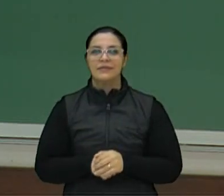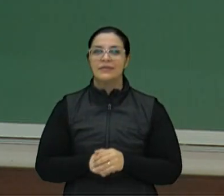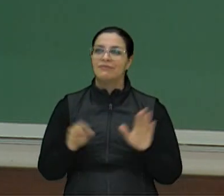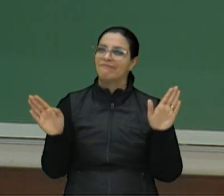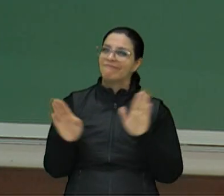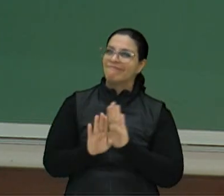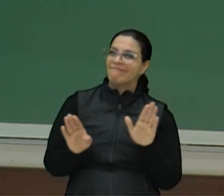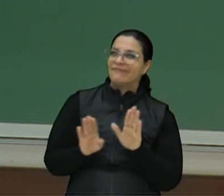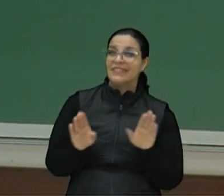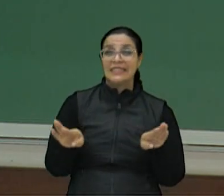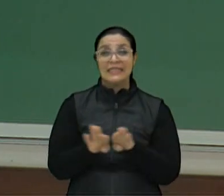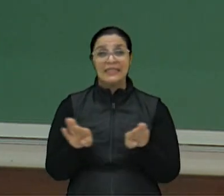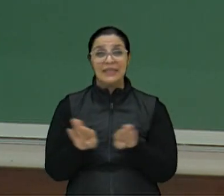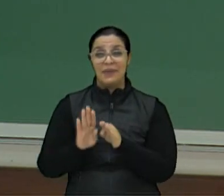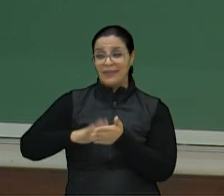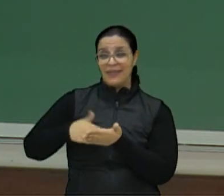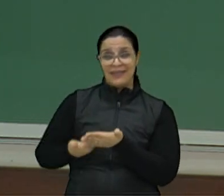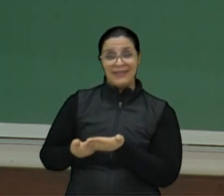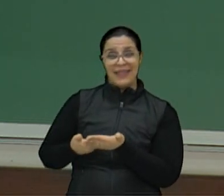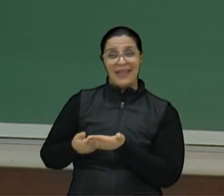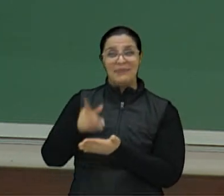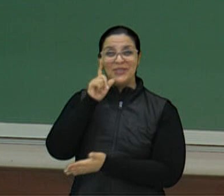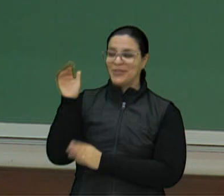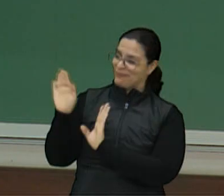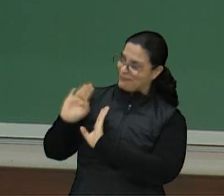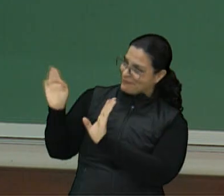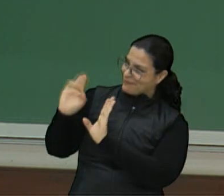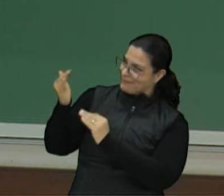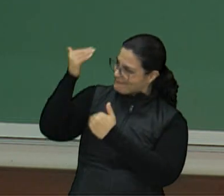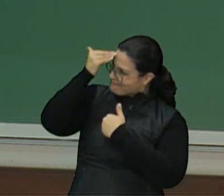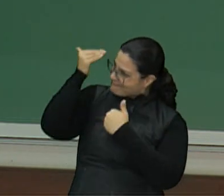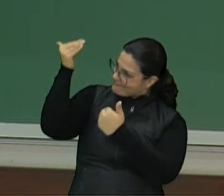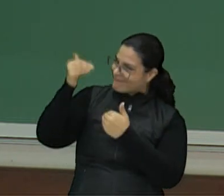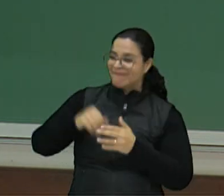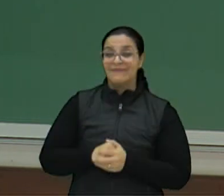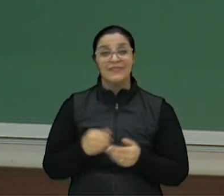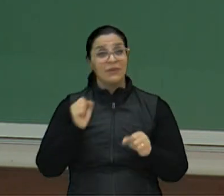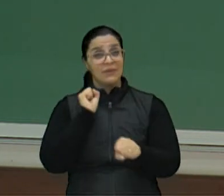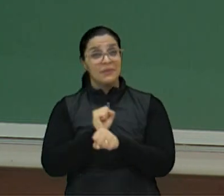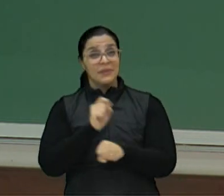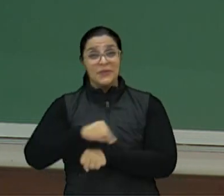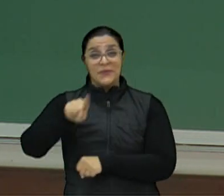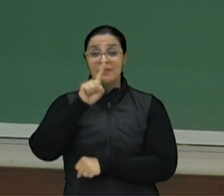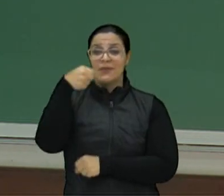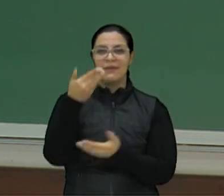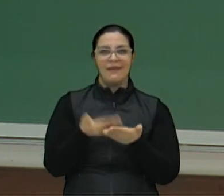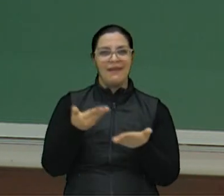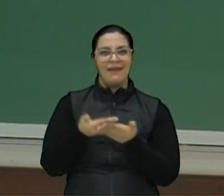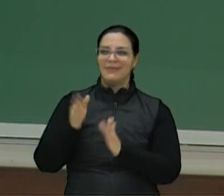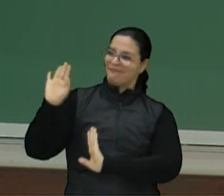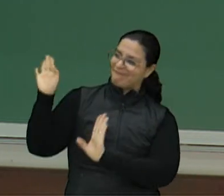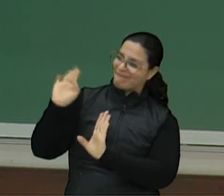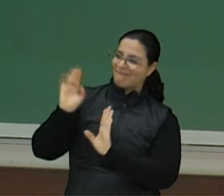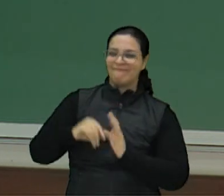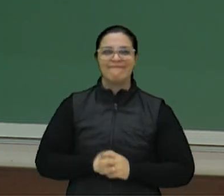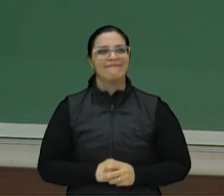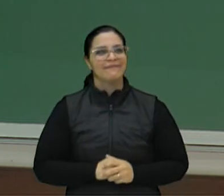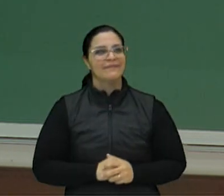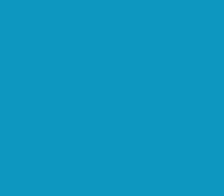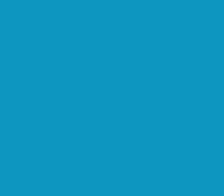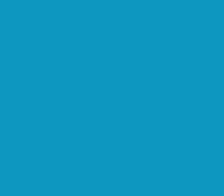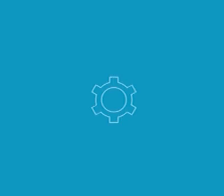nos despedir também da nossa intérprete de Libras. Tchau, tchau, muito obrigada e aguardo vocês para a próxima aula. Tchau, tchau!